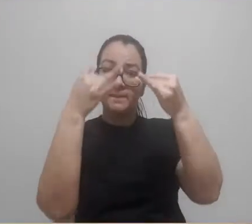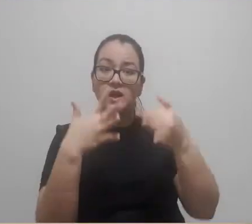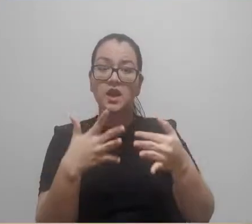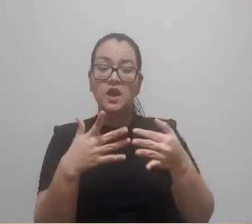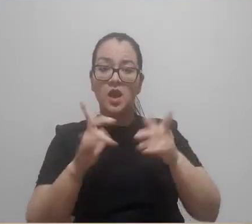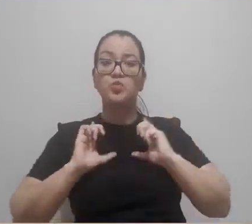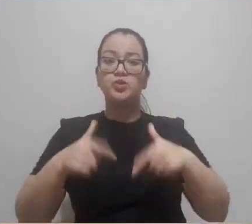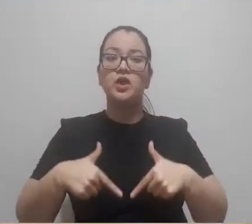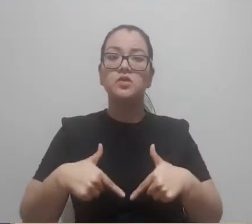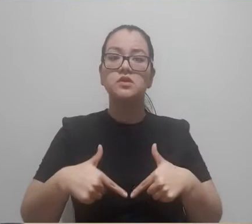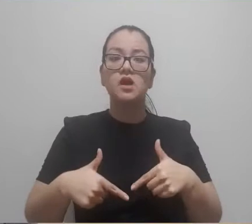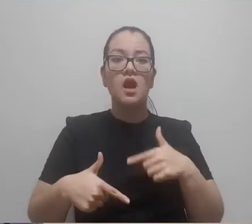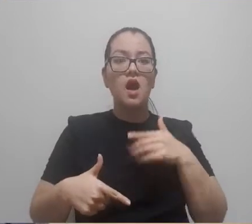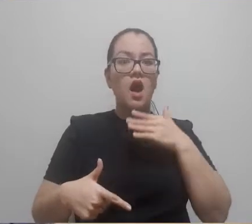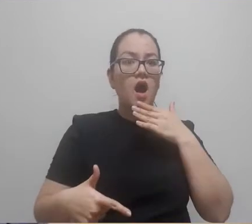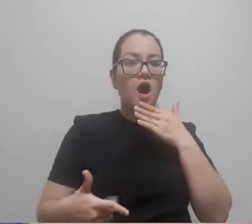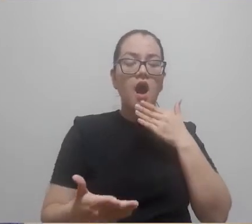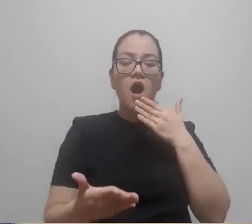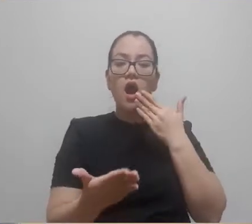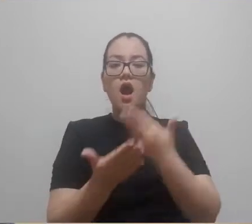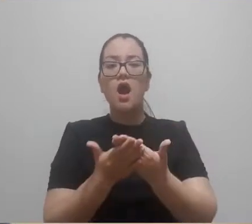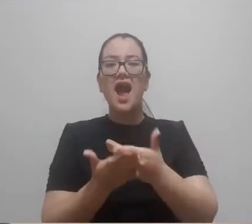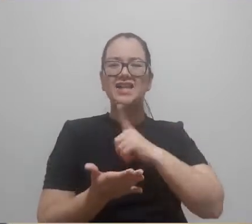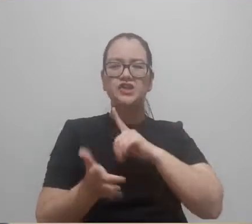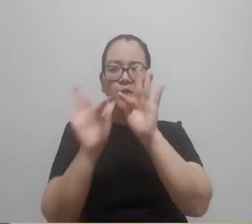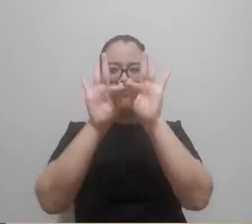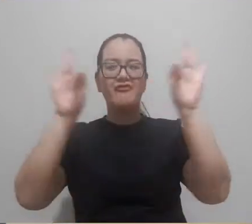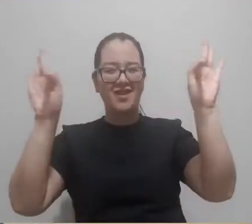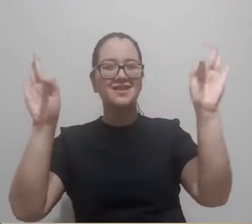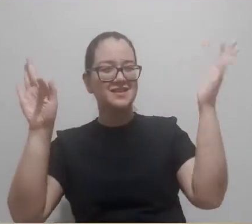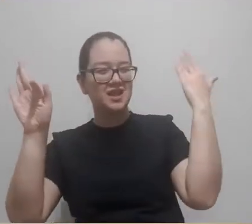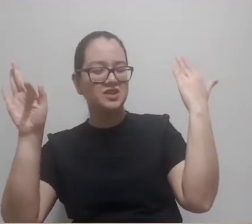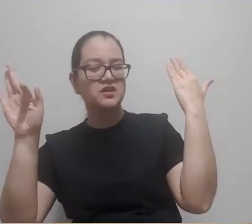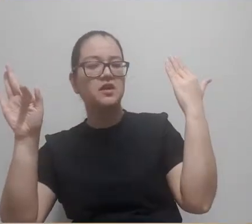povo. Olha a frase, existe uma frase entre eles que dizia assim: